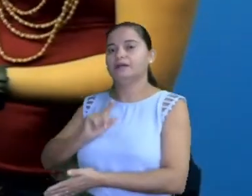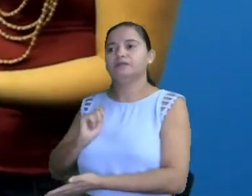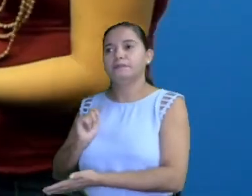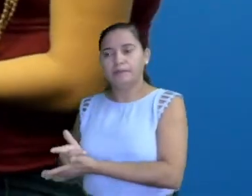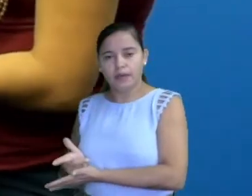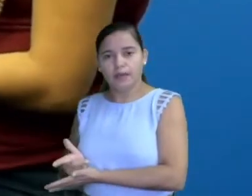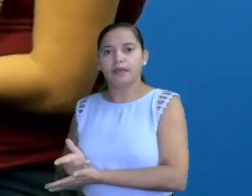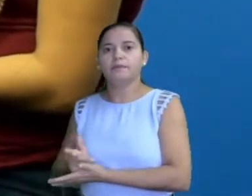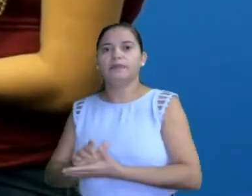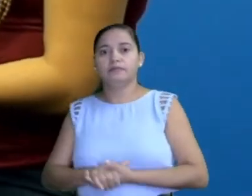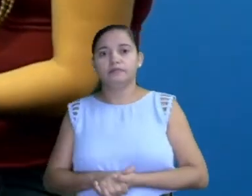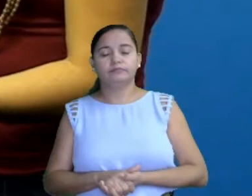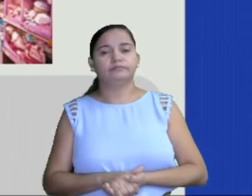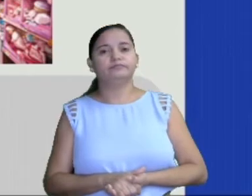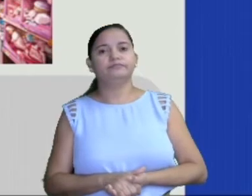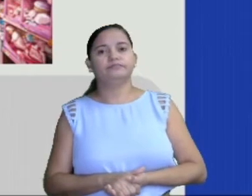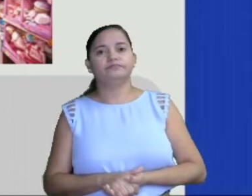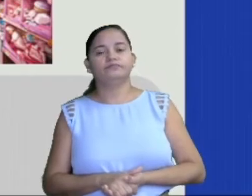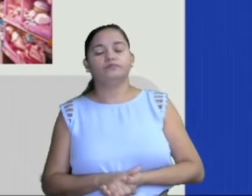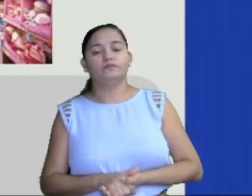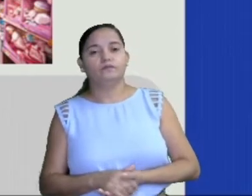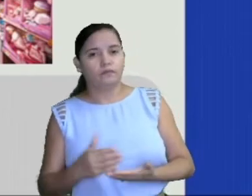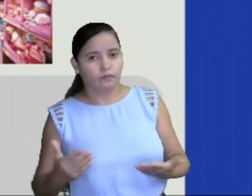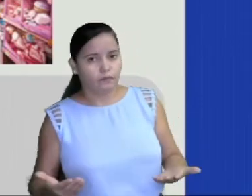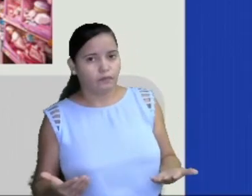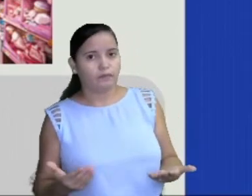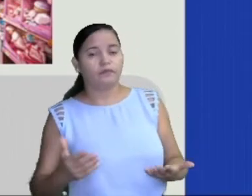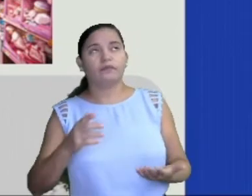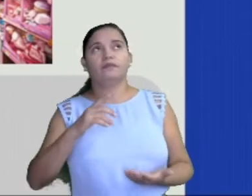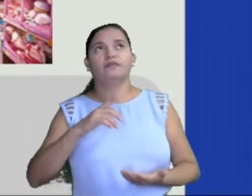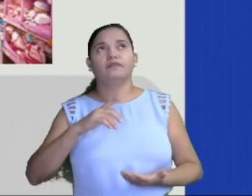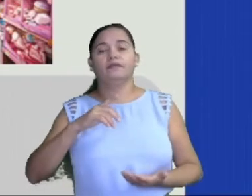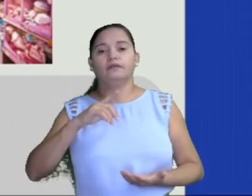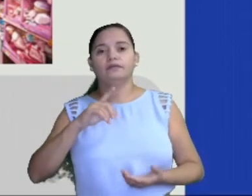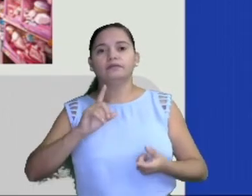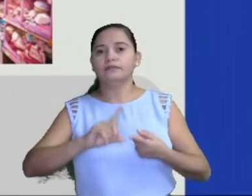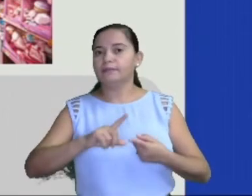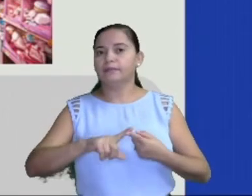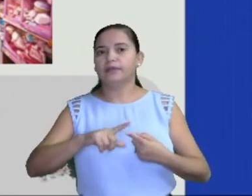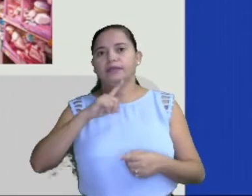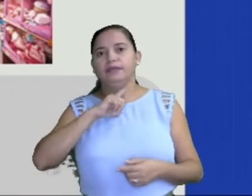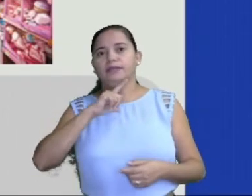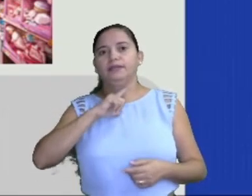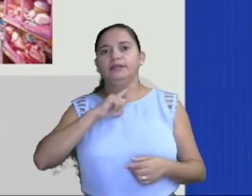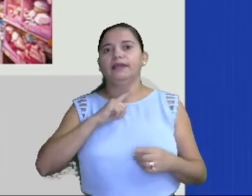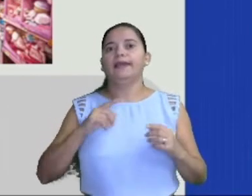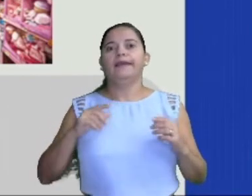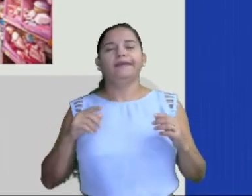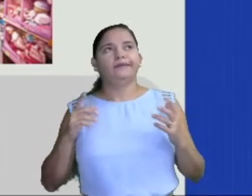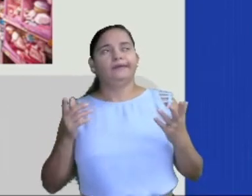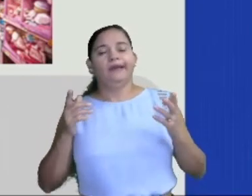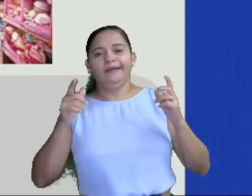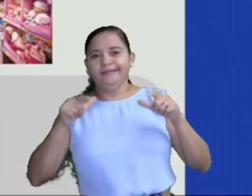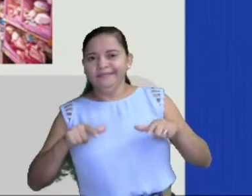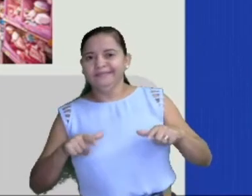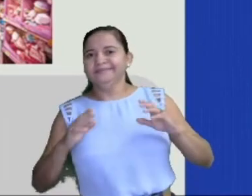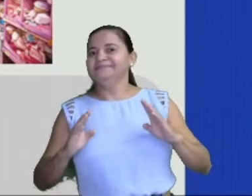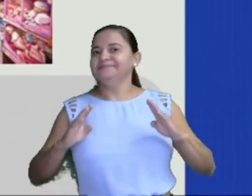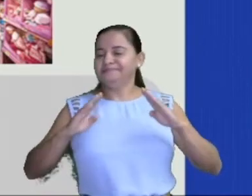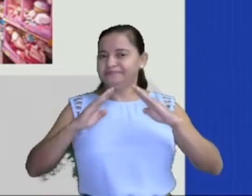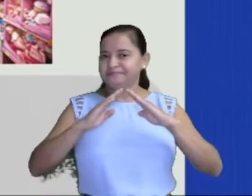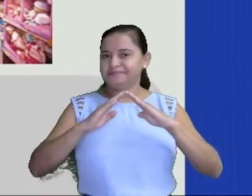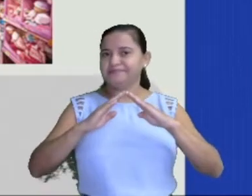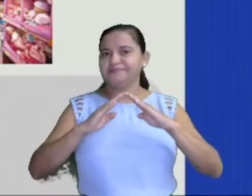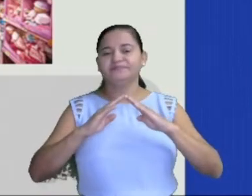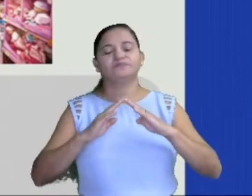àquele local, tá bom? No caso do espaço privado doméstico, que são as nossas residências, os